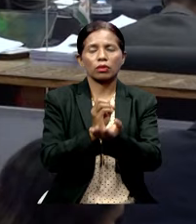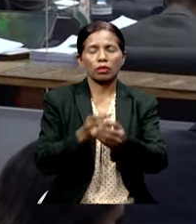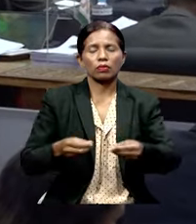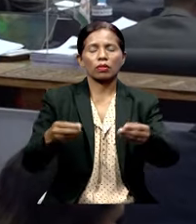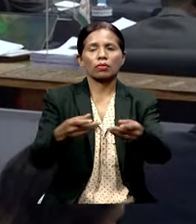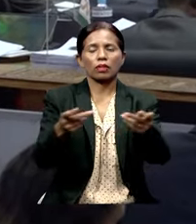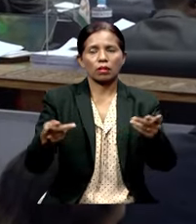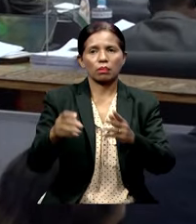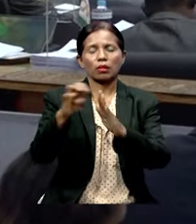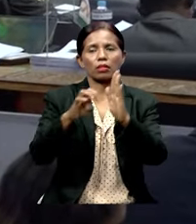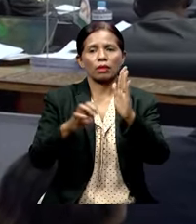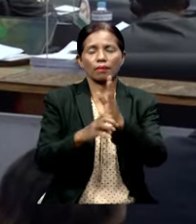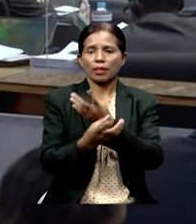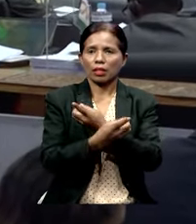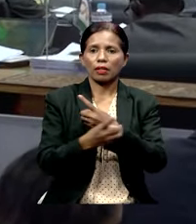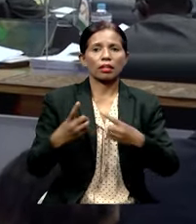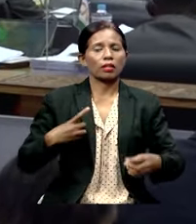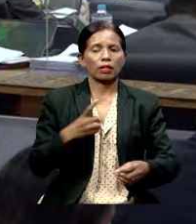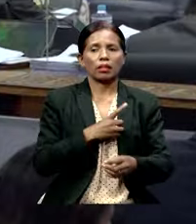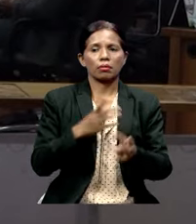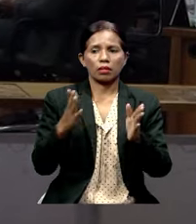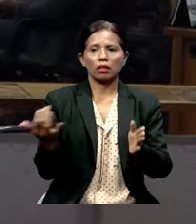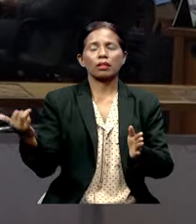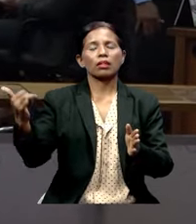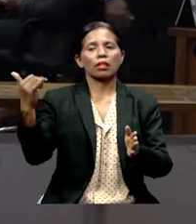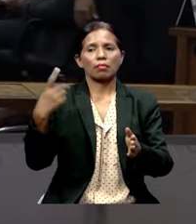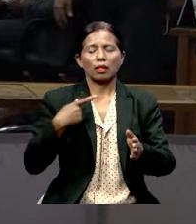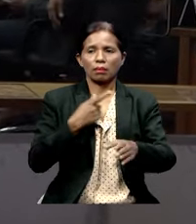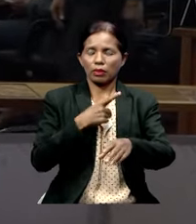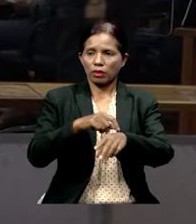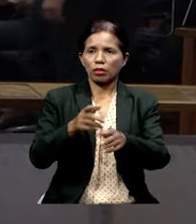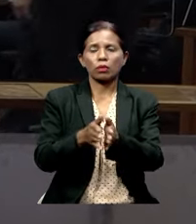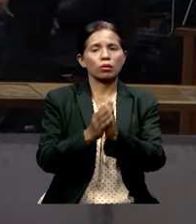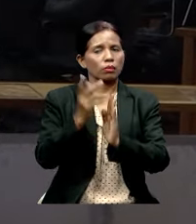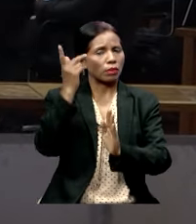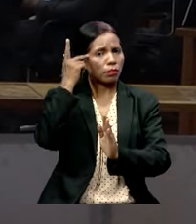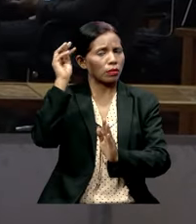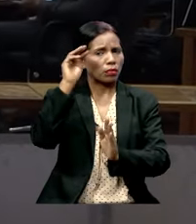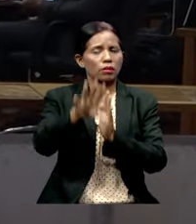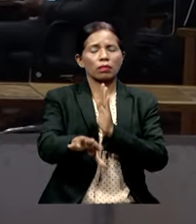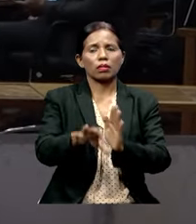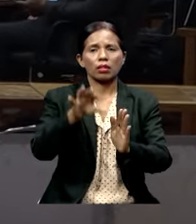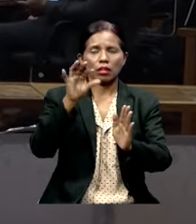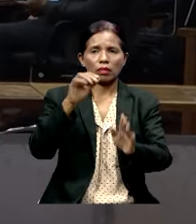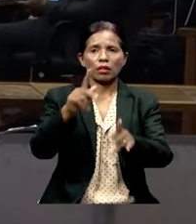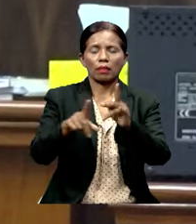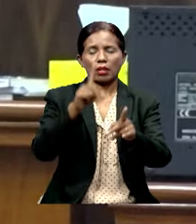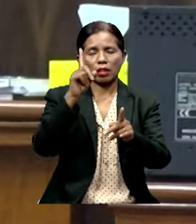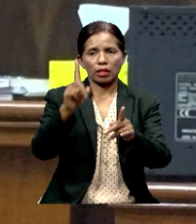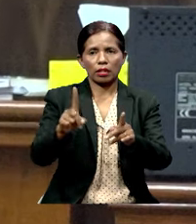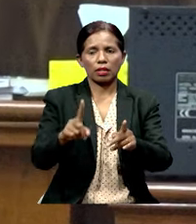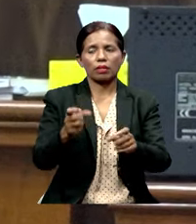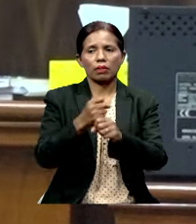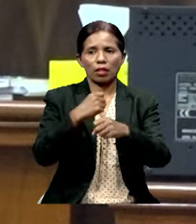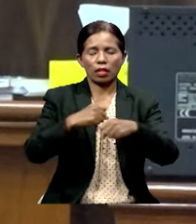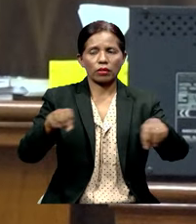FON. No deputado Sira e Parlamento Nacional, russo primeiro-ministro, autonomia, fala e figura, foi um ida, onde Nune, bela normaliza